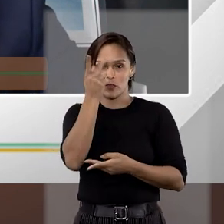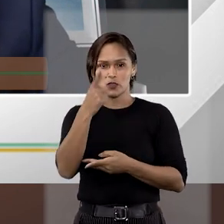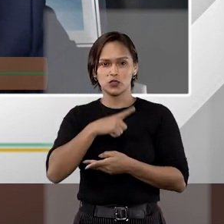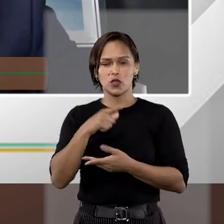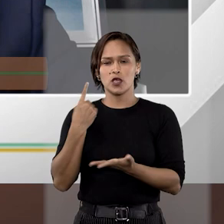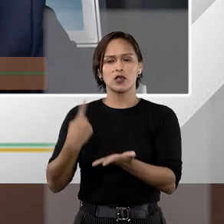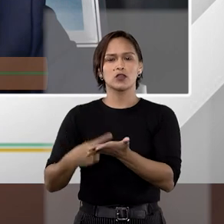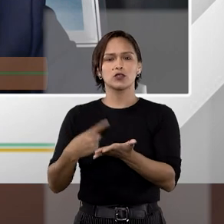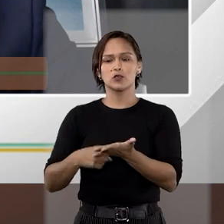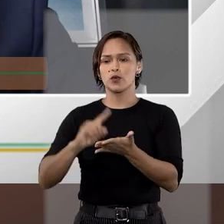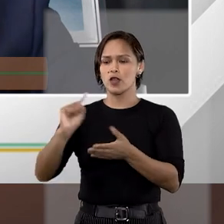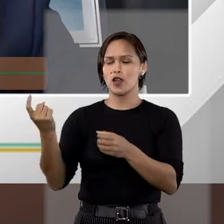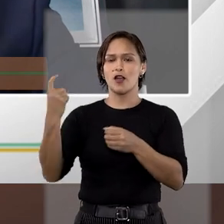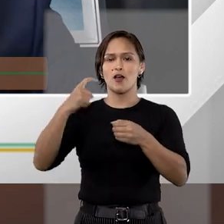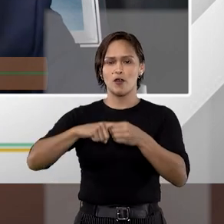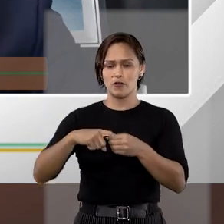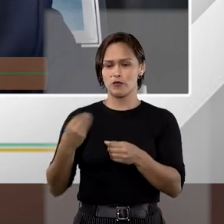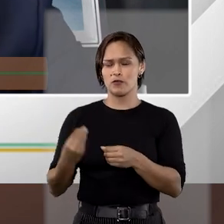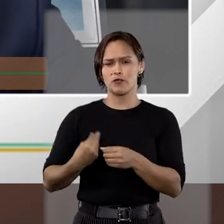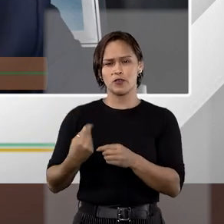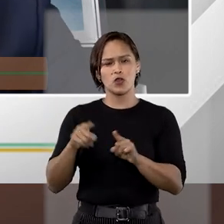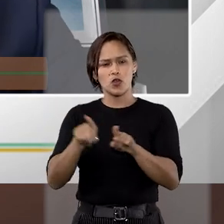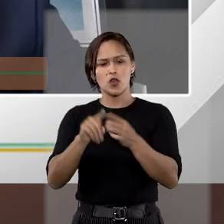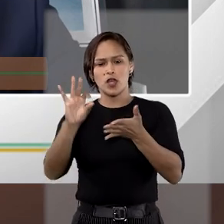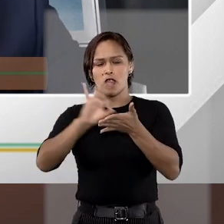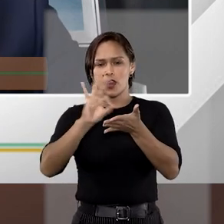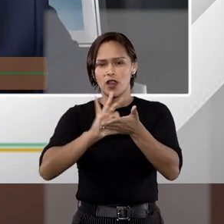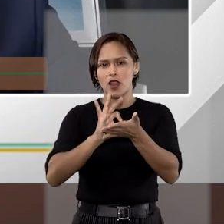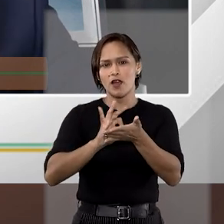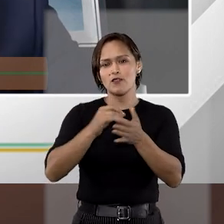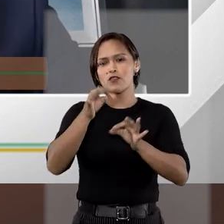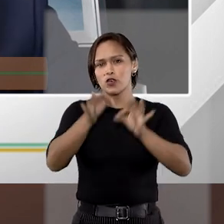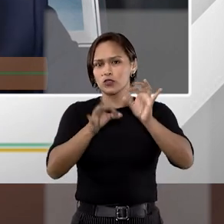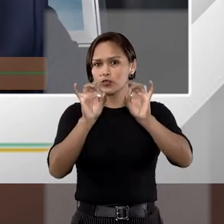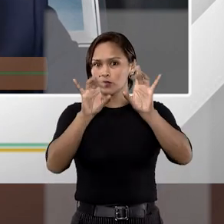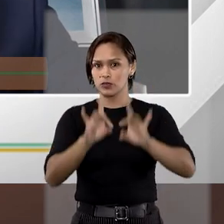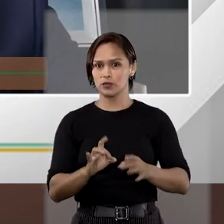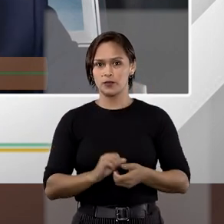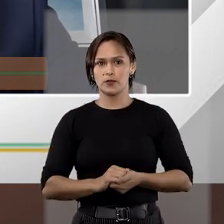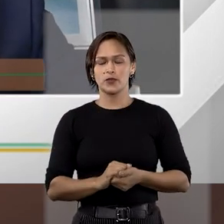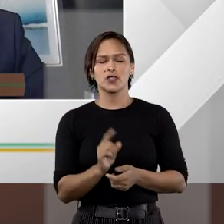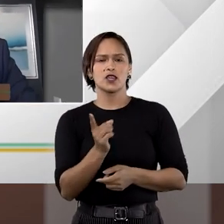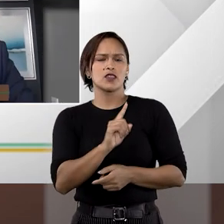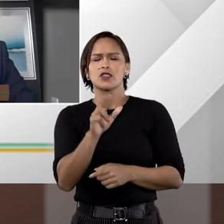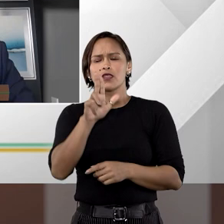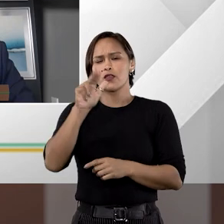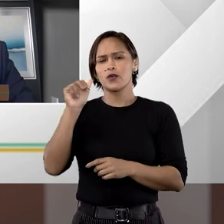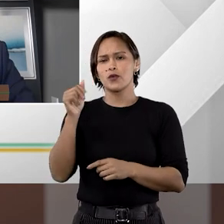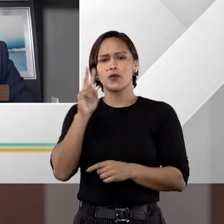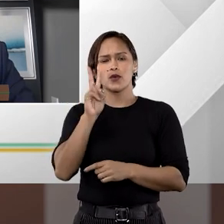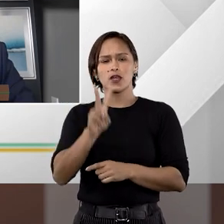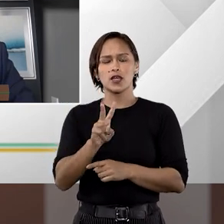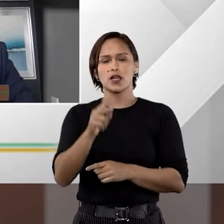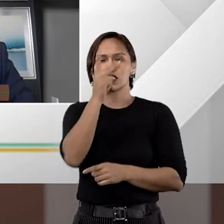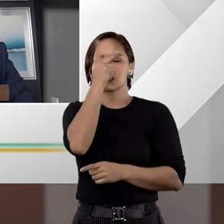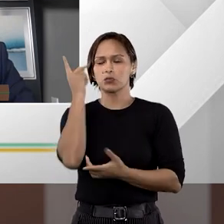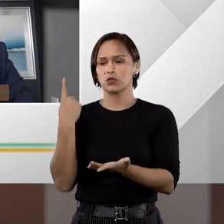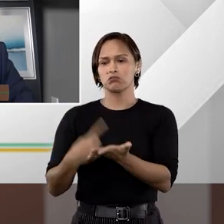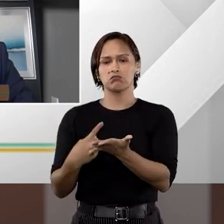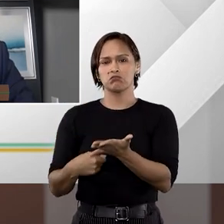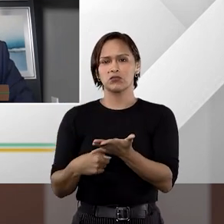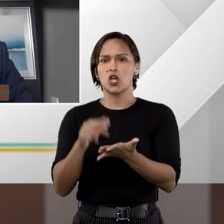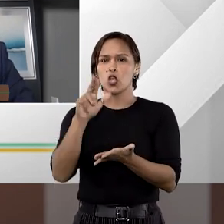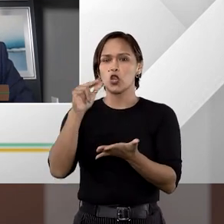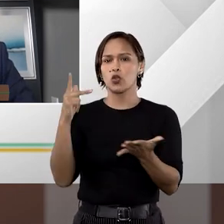alguém que não se comprometeu compareceu delegado lavrou o flagrante em Juizado Especial Não nunca nunca